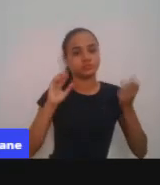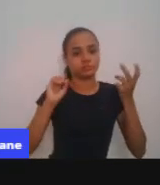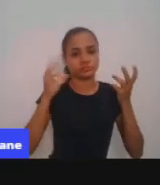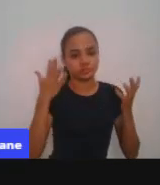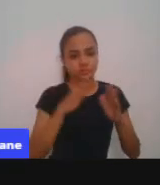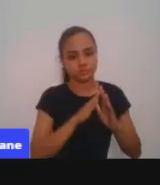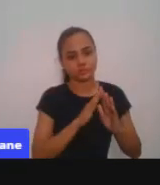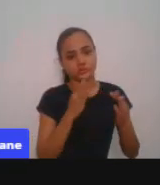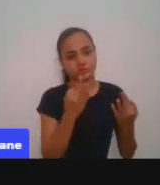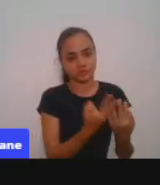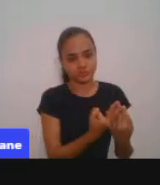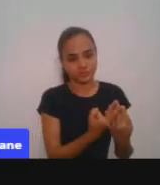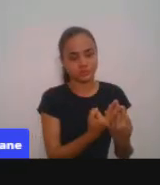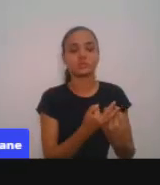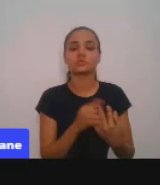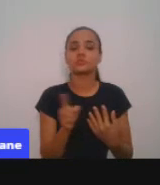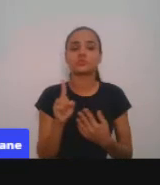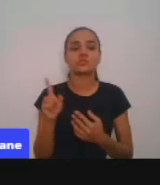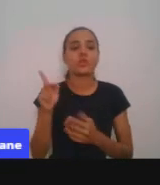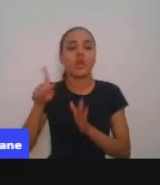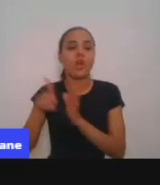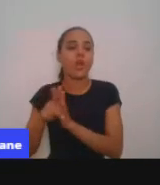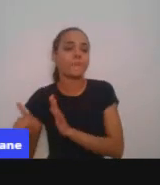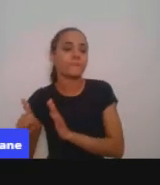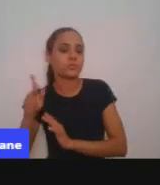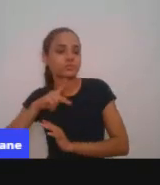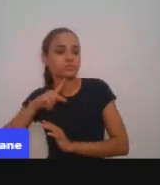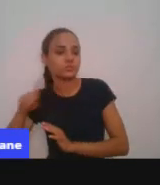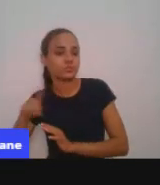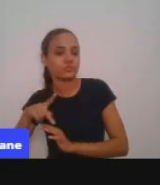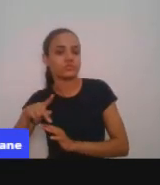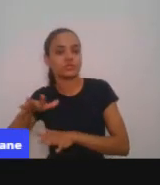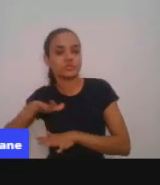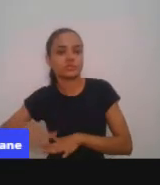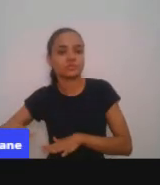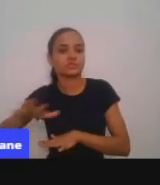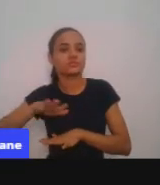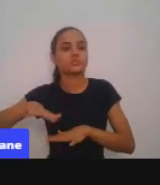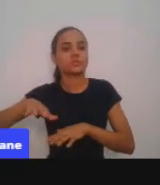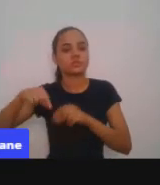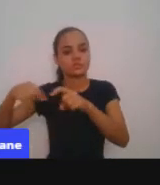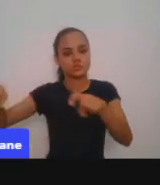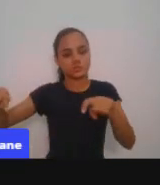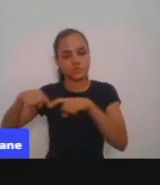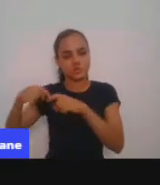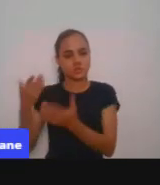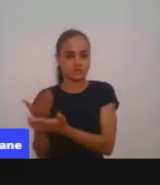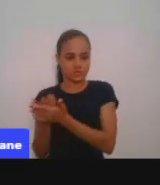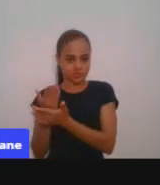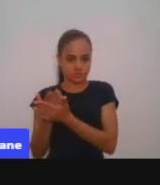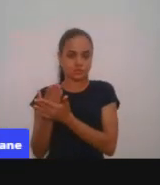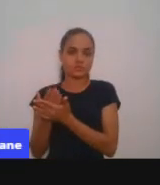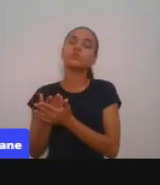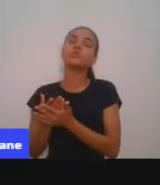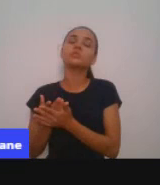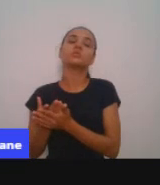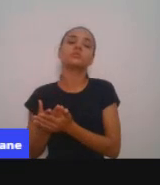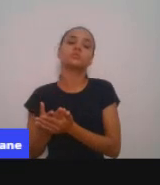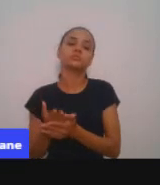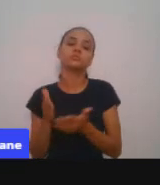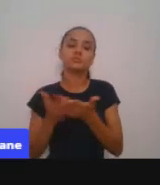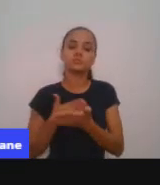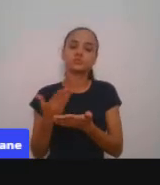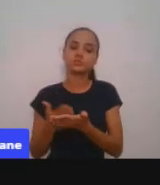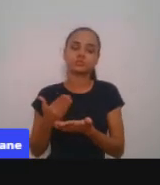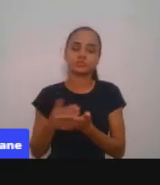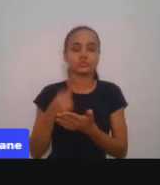pensadas pelo professor, né? Organizadas no espaço da instituição. Então, esses cadernos são pensados dessa forma, né? Vão ser